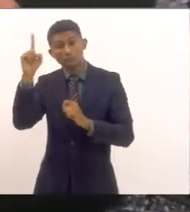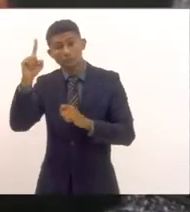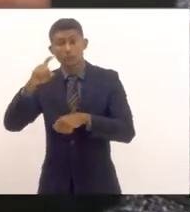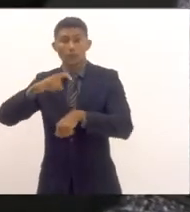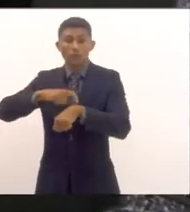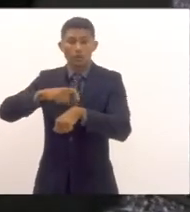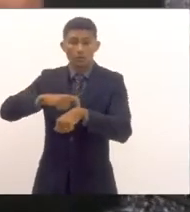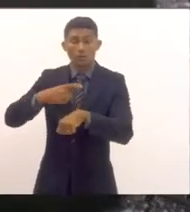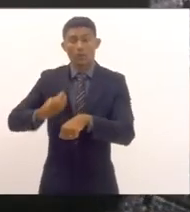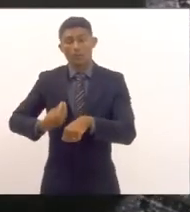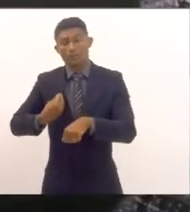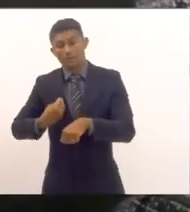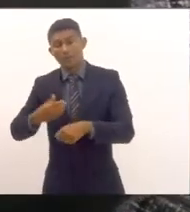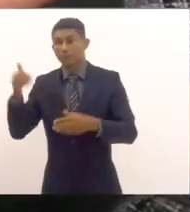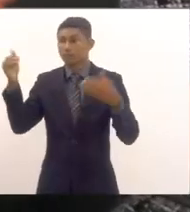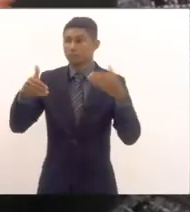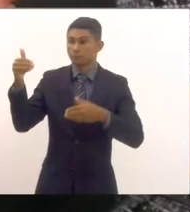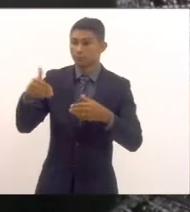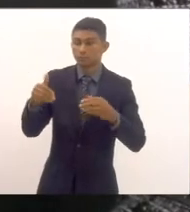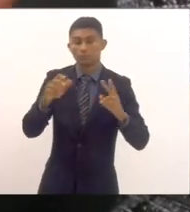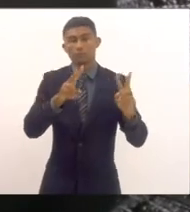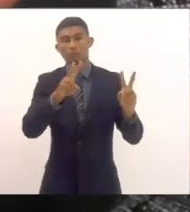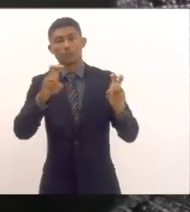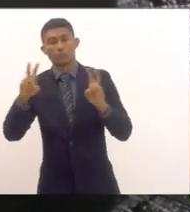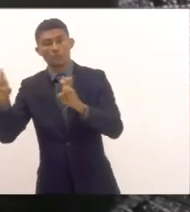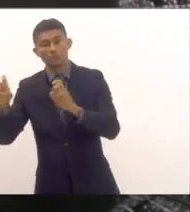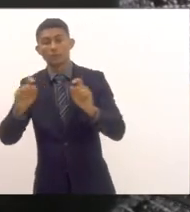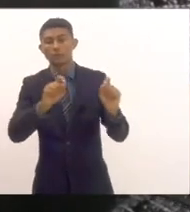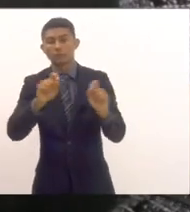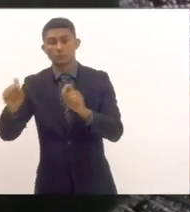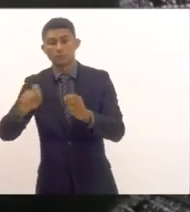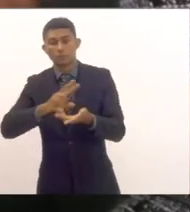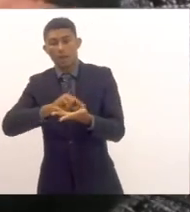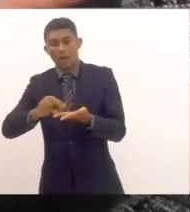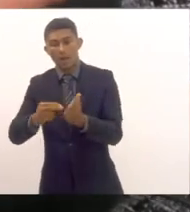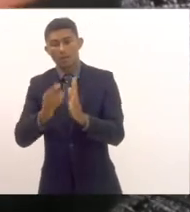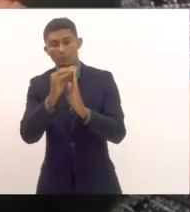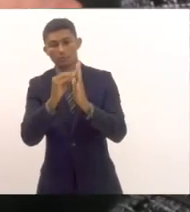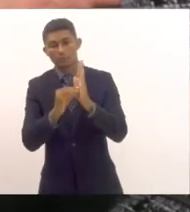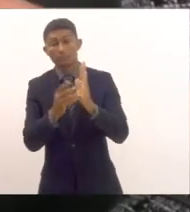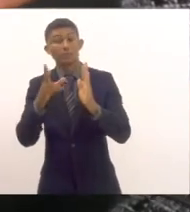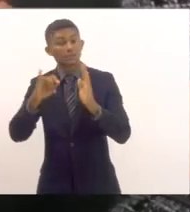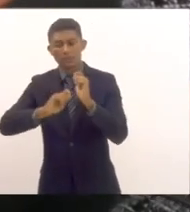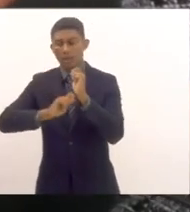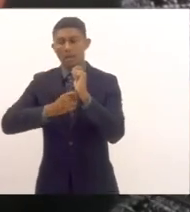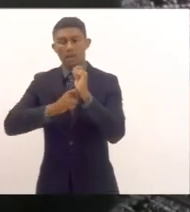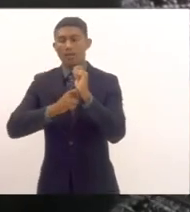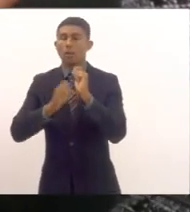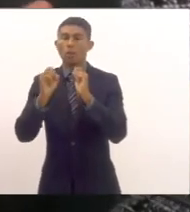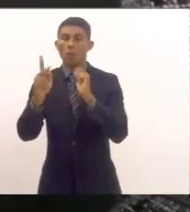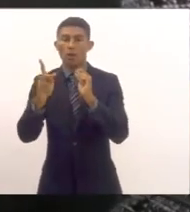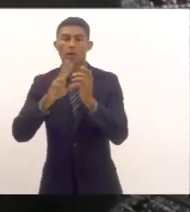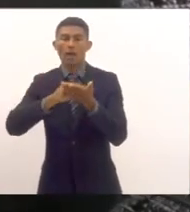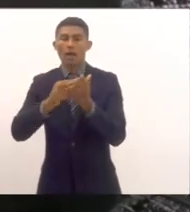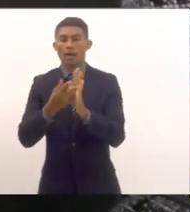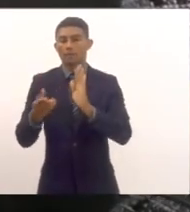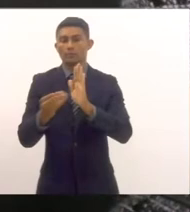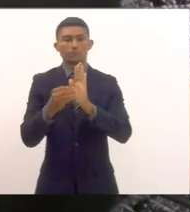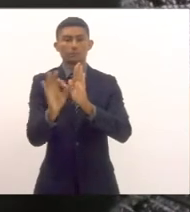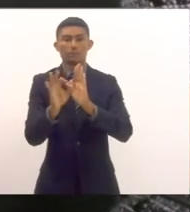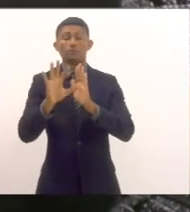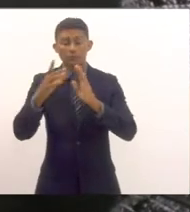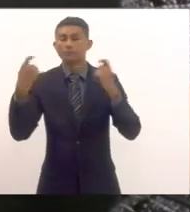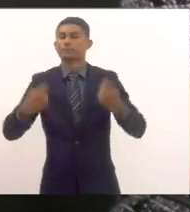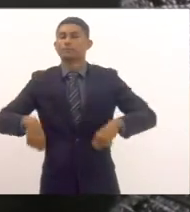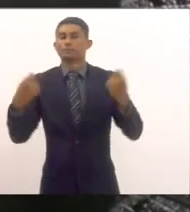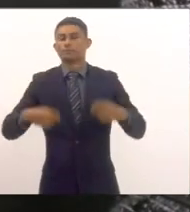e quem te represente os temas aquilo que fosse estiloso evidentemente não se coloca nada mas tem que ter alta